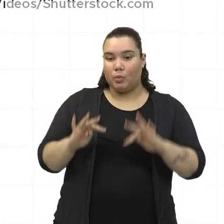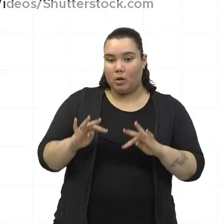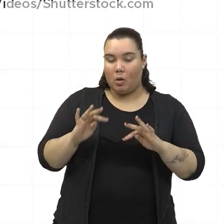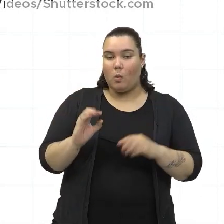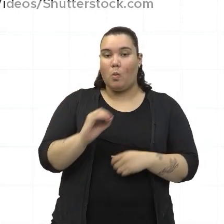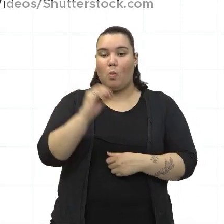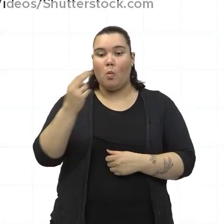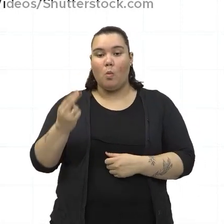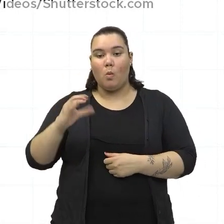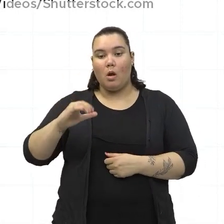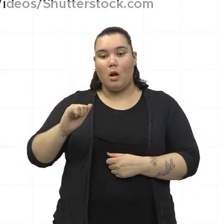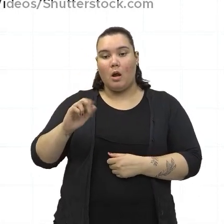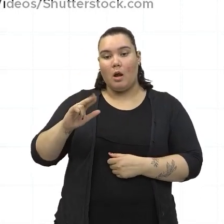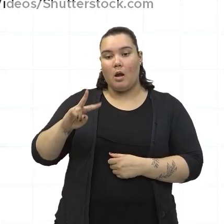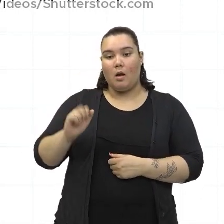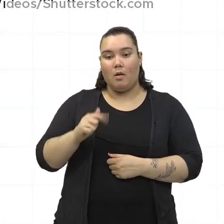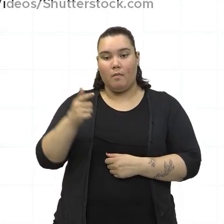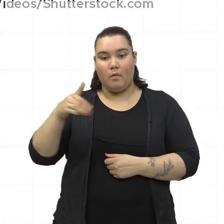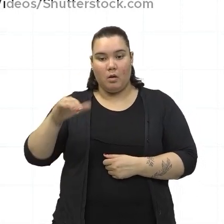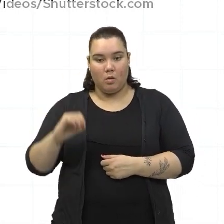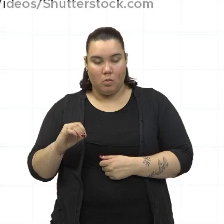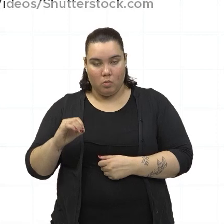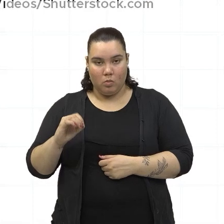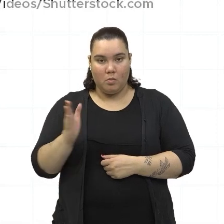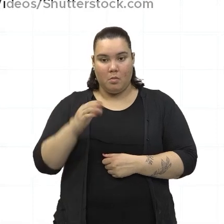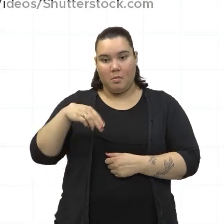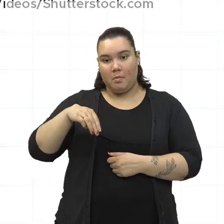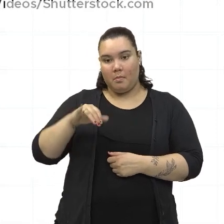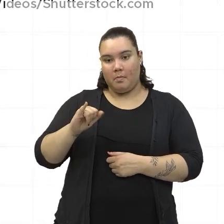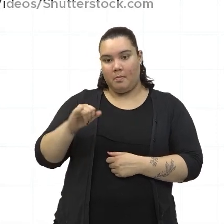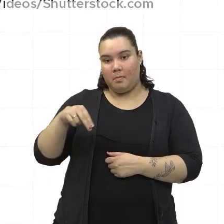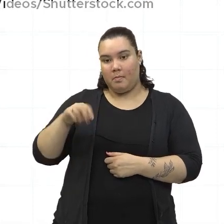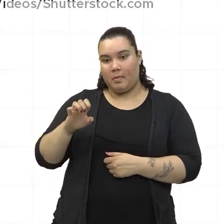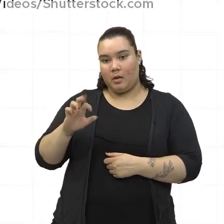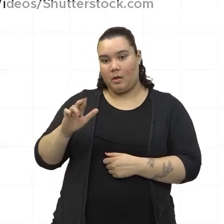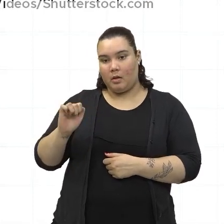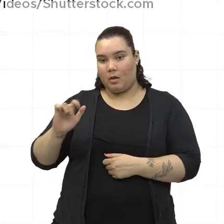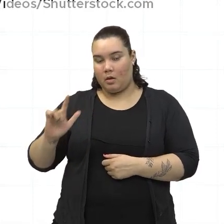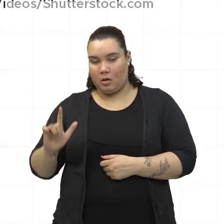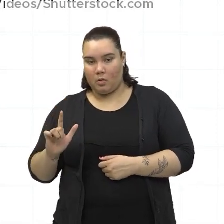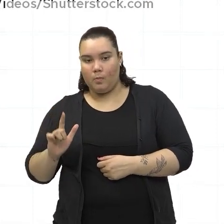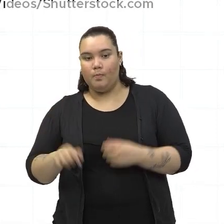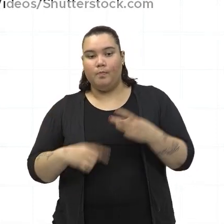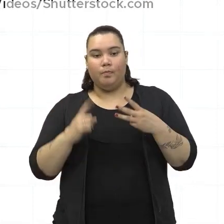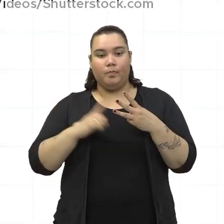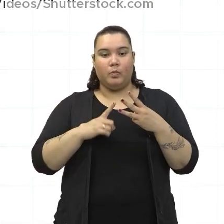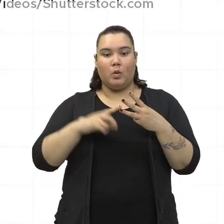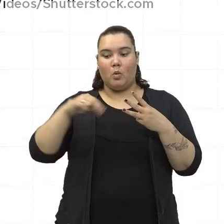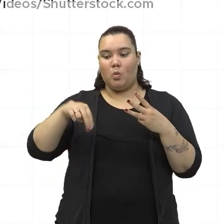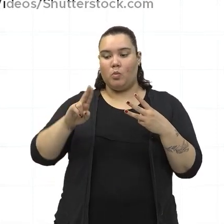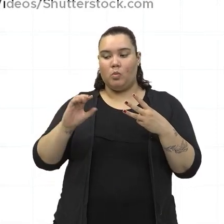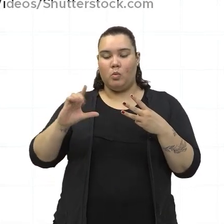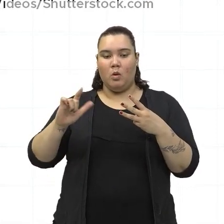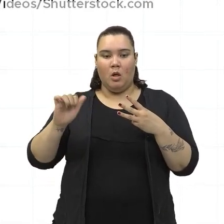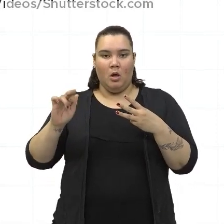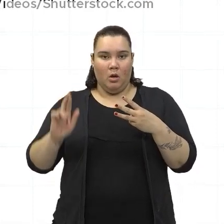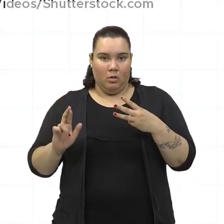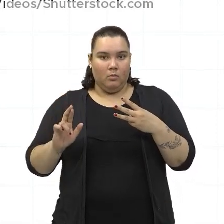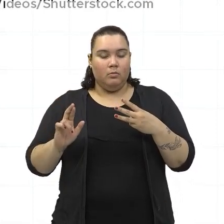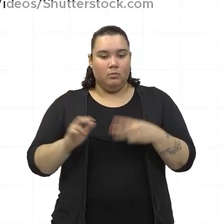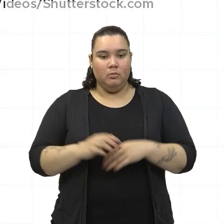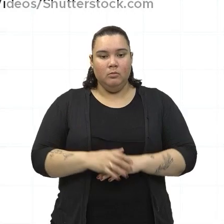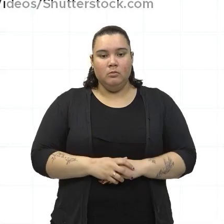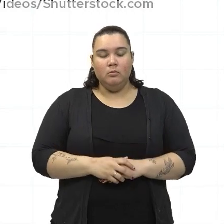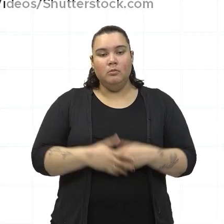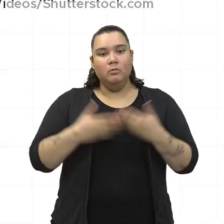mineral, e são recursos não renováveis, né, como nós já estudamos. E também as usinas nucleares, certo? Então,